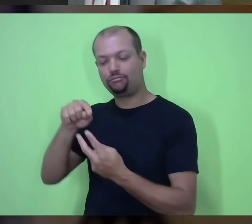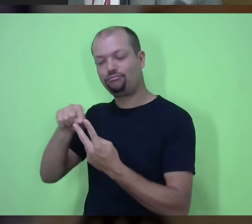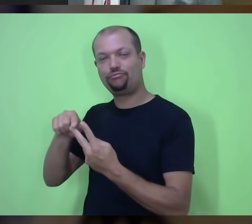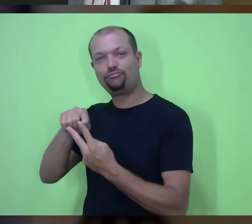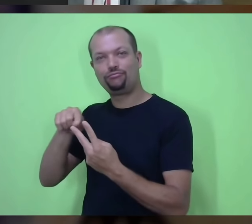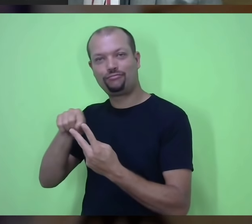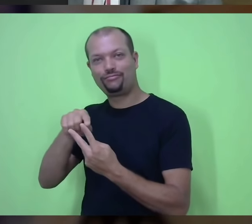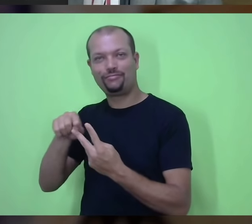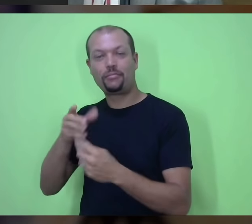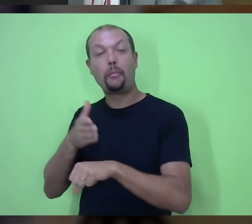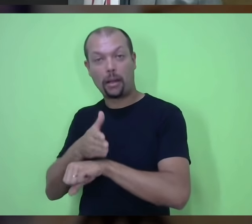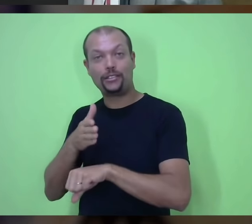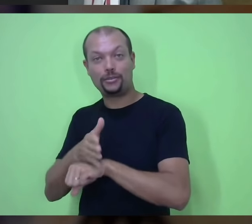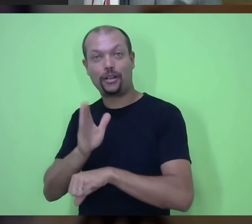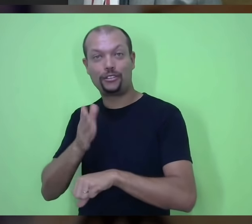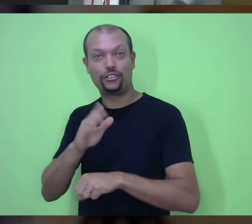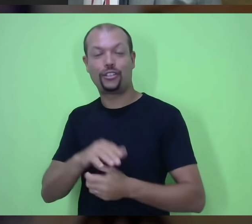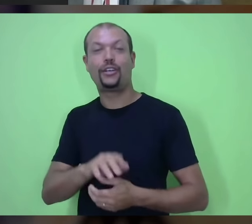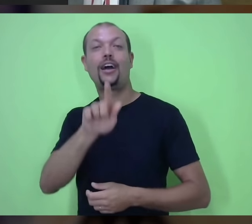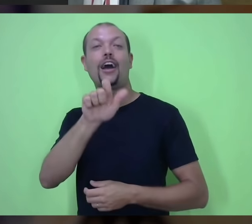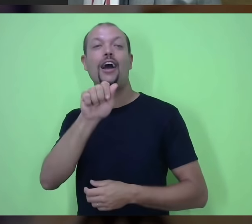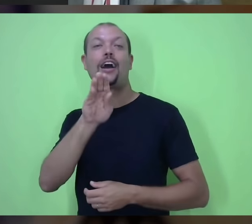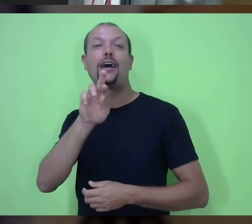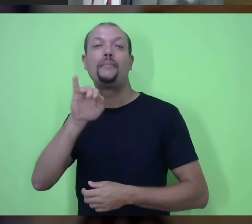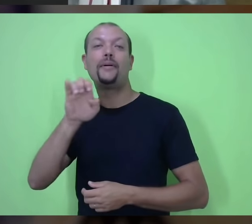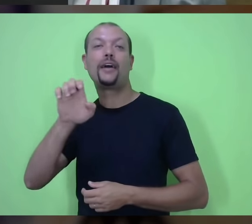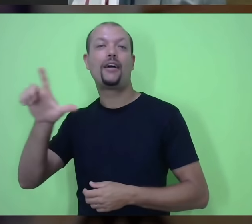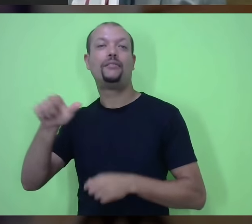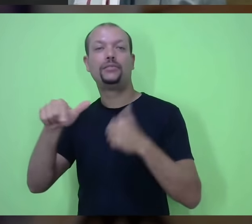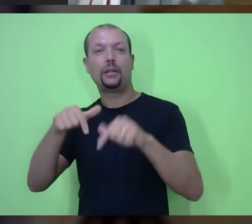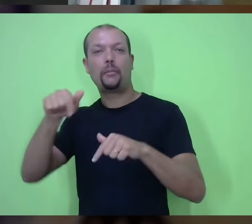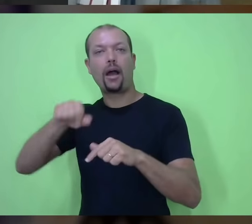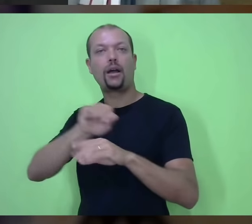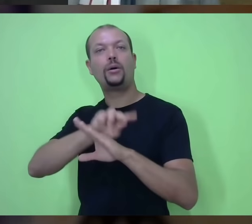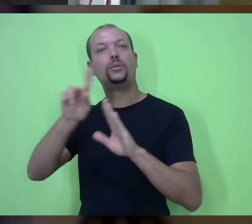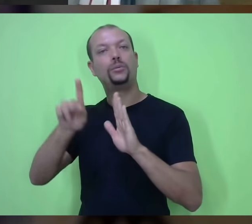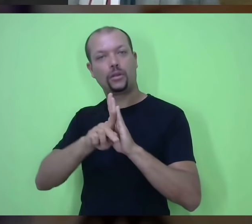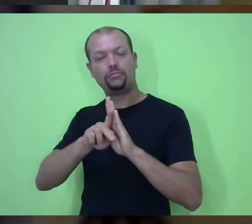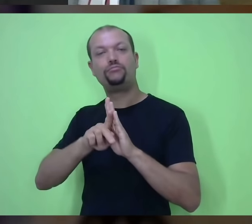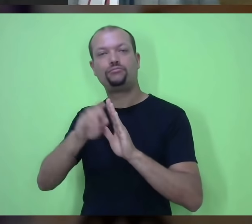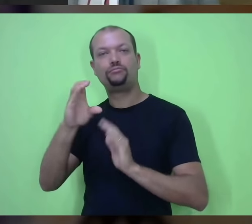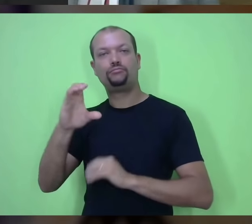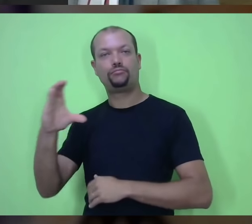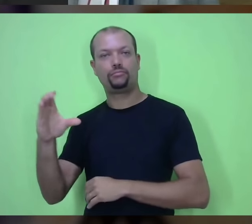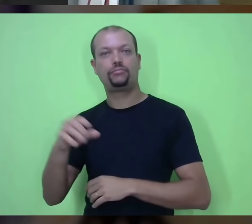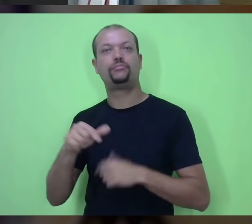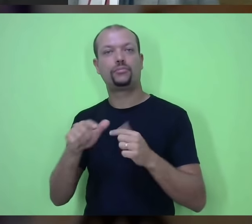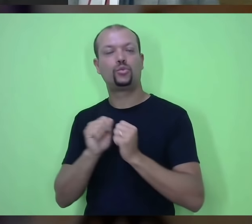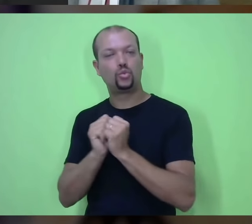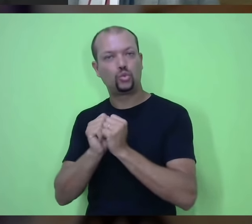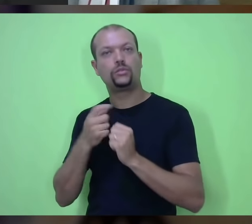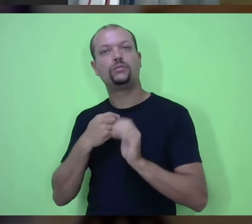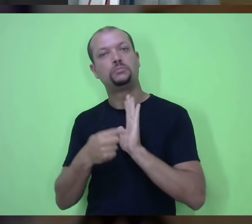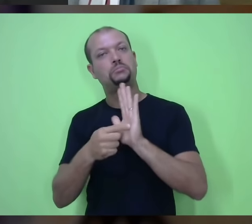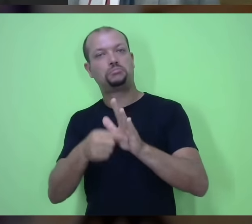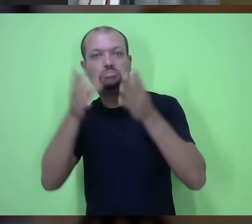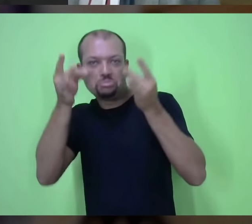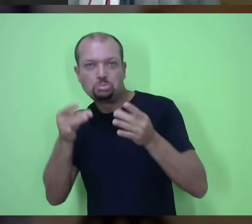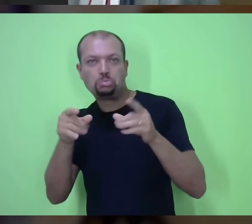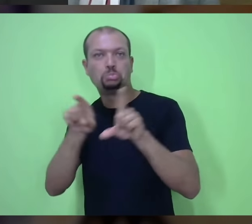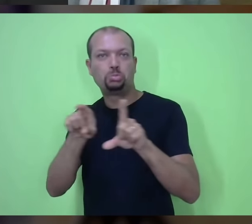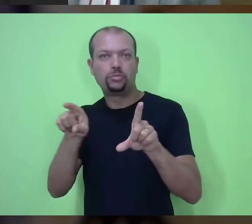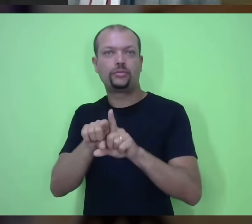pastor Bruno Ferreira e o pastor Gabriel Galvani trabalham juntos aqui no UNASP Engenheiro Coelho. Eles vão poder se apresentar,